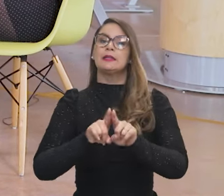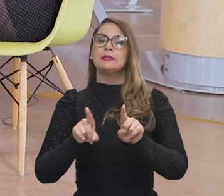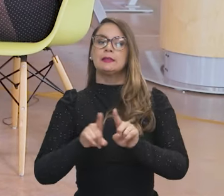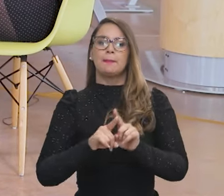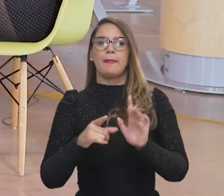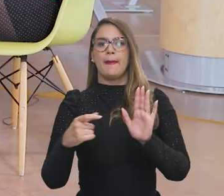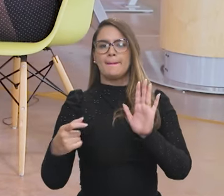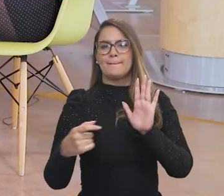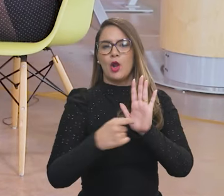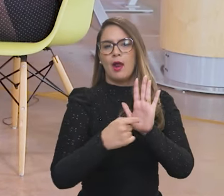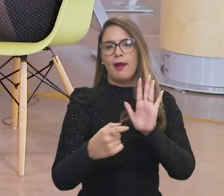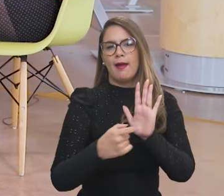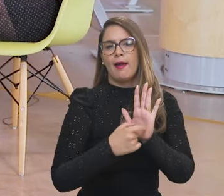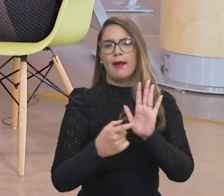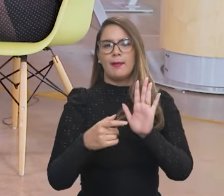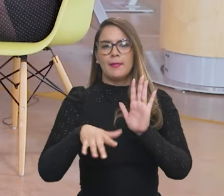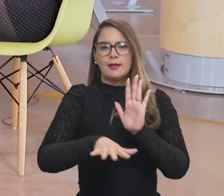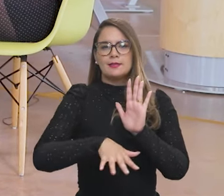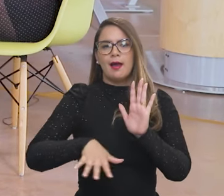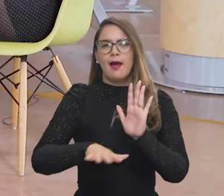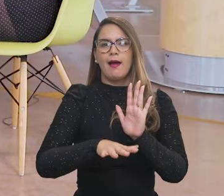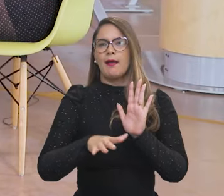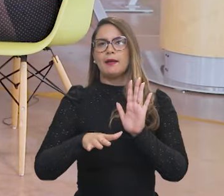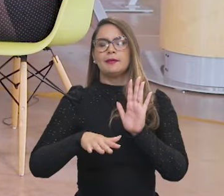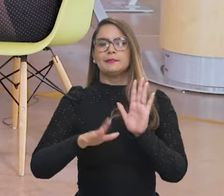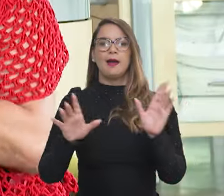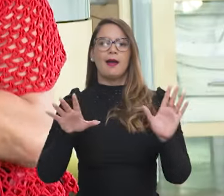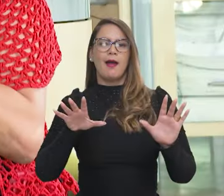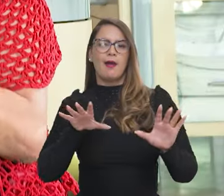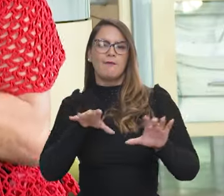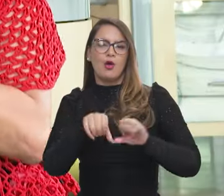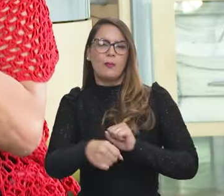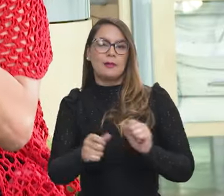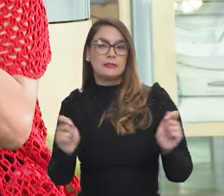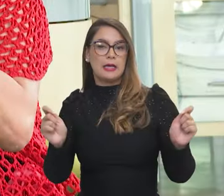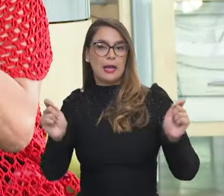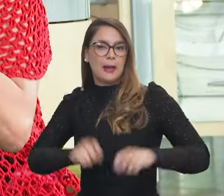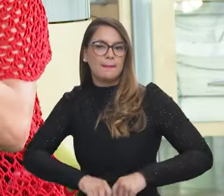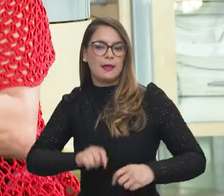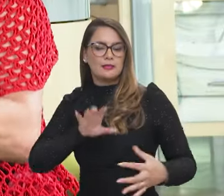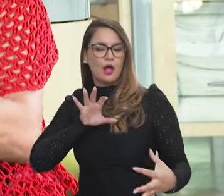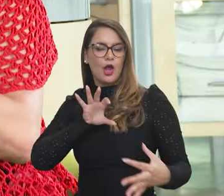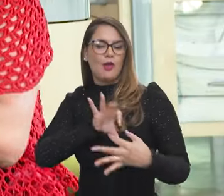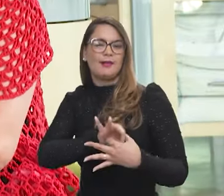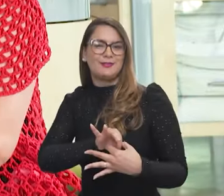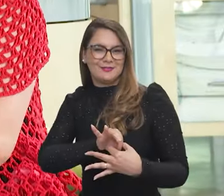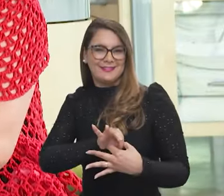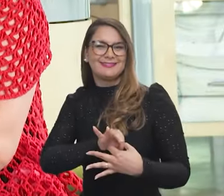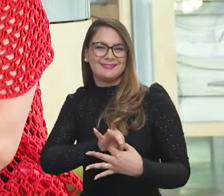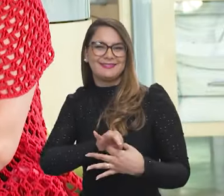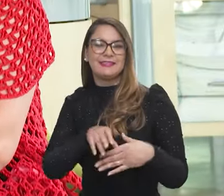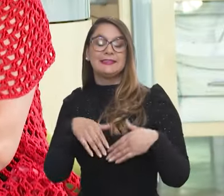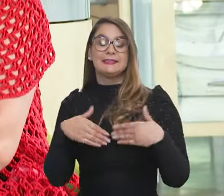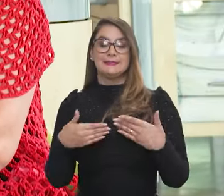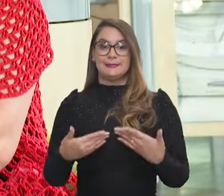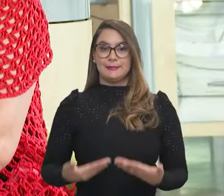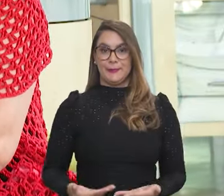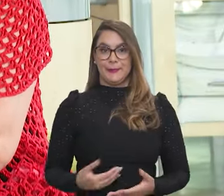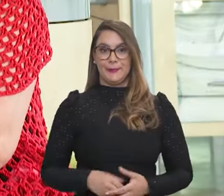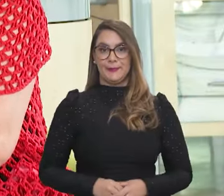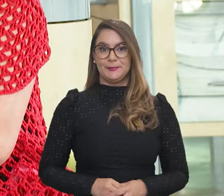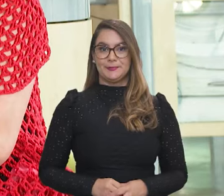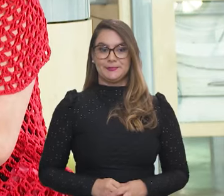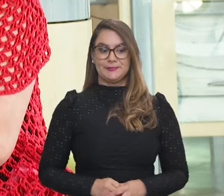programas mais voltados para capacitar e conectividade, né? Então,